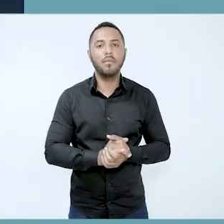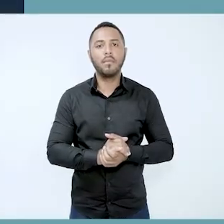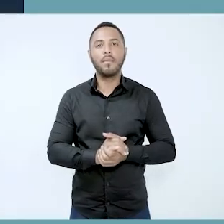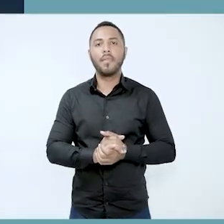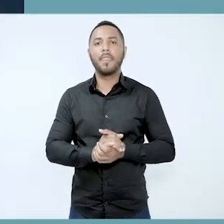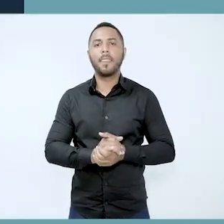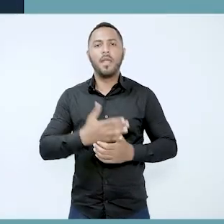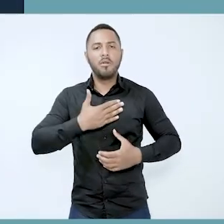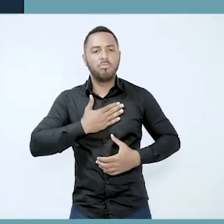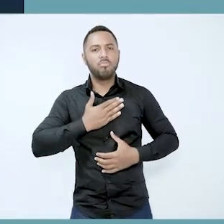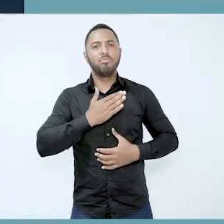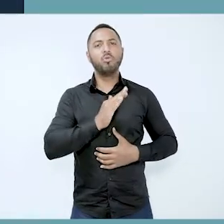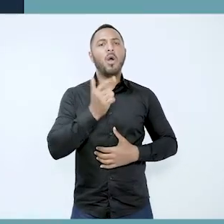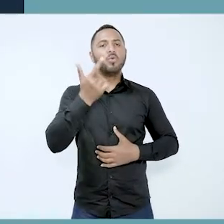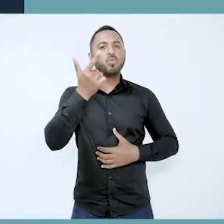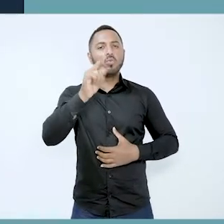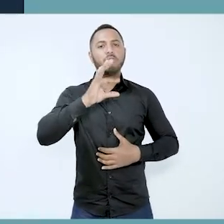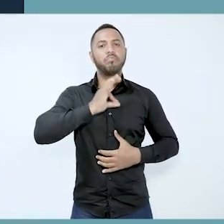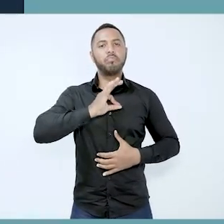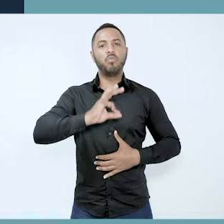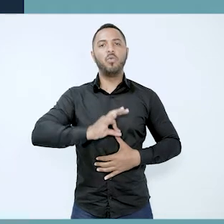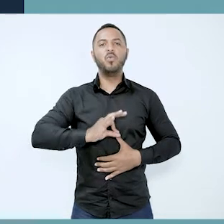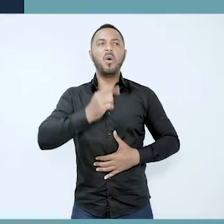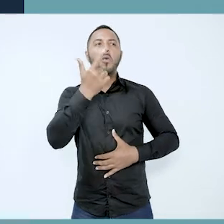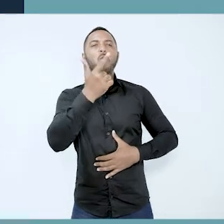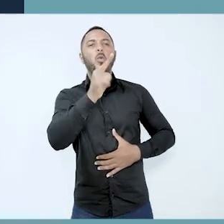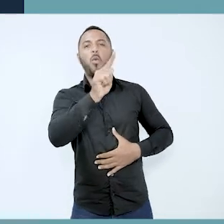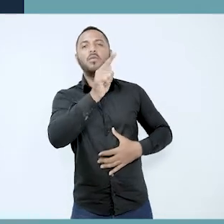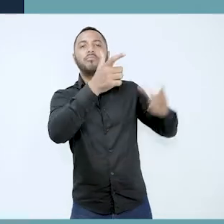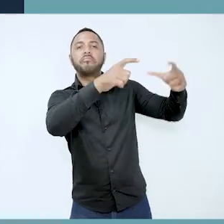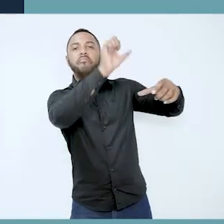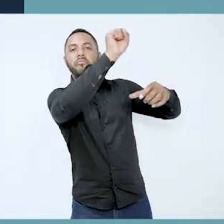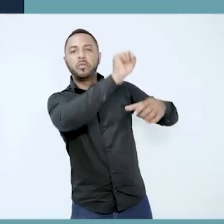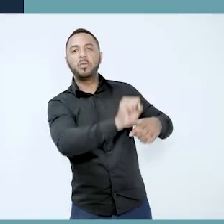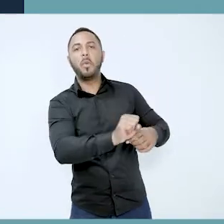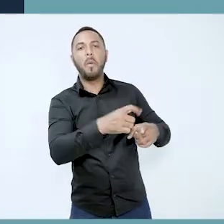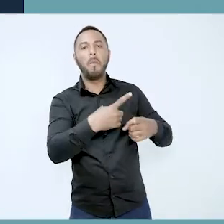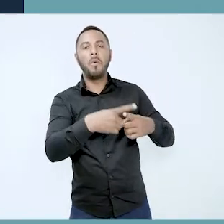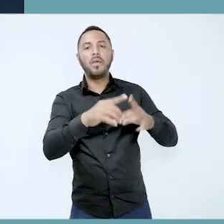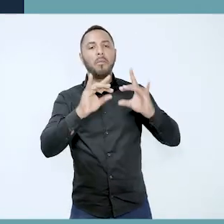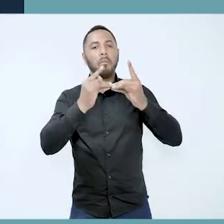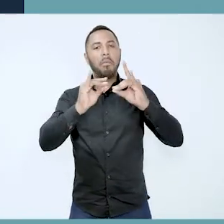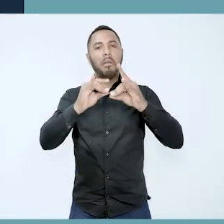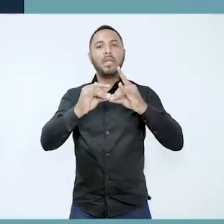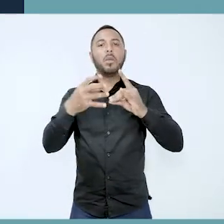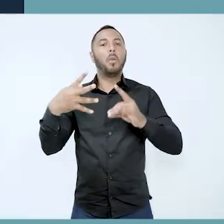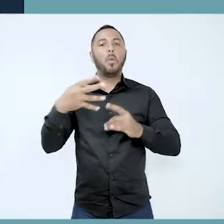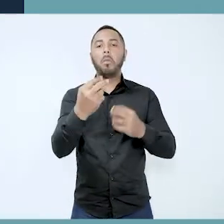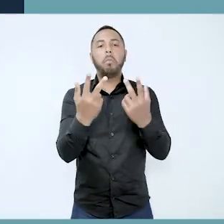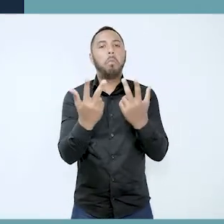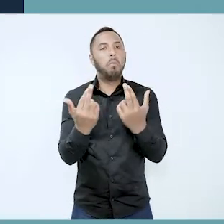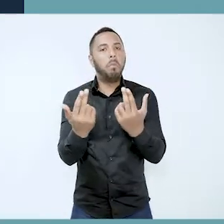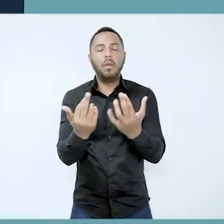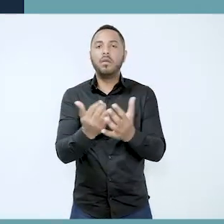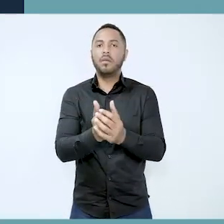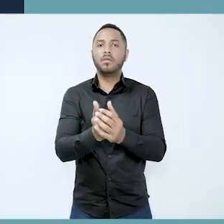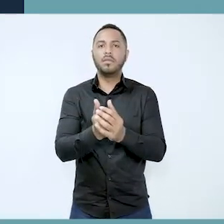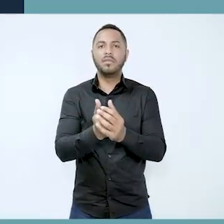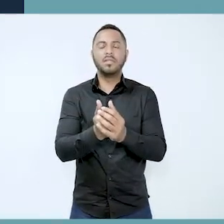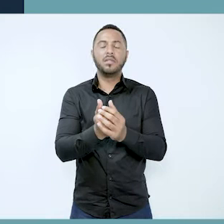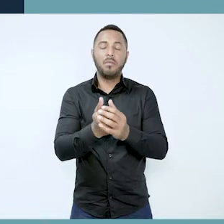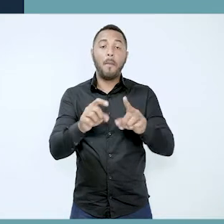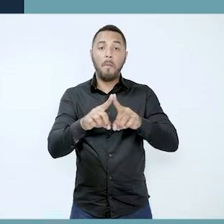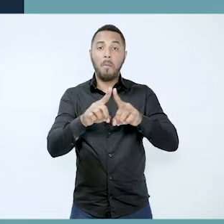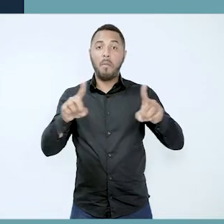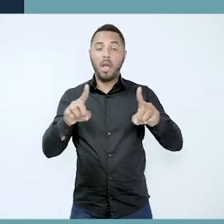Não gostávamos, porém, daqueles botões que vinham do sul, de plástico, todos iguais, diferenciando-se uns